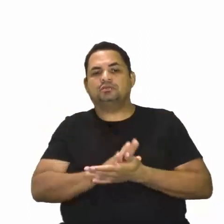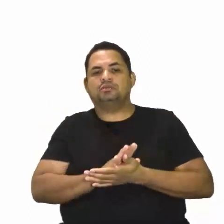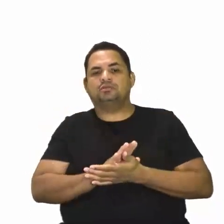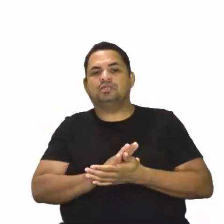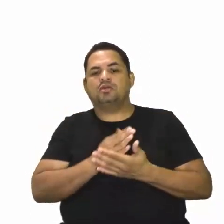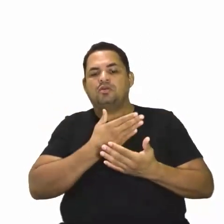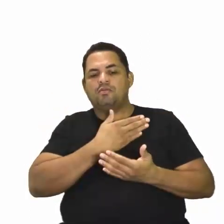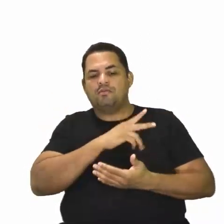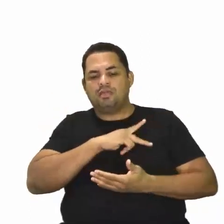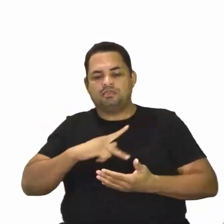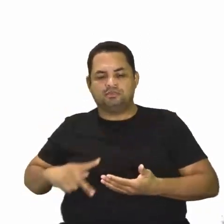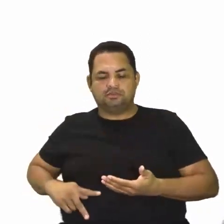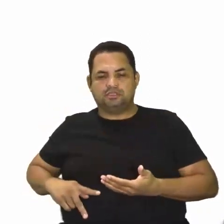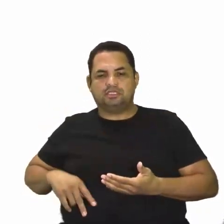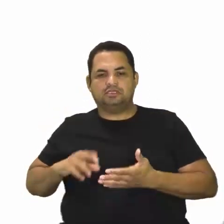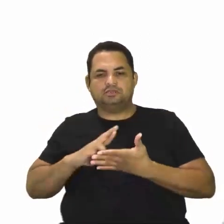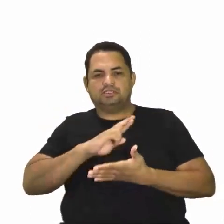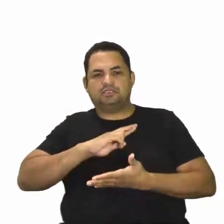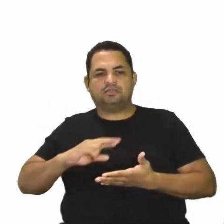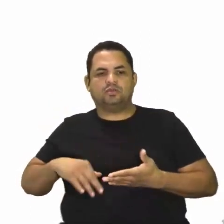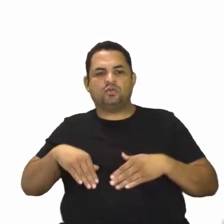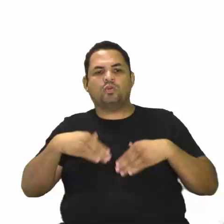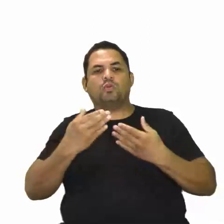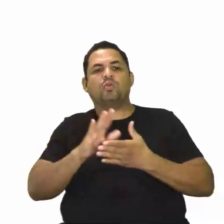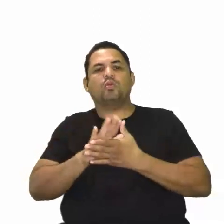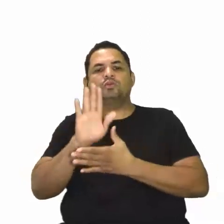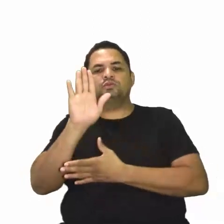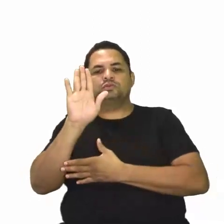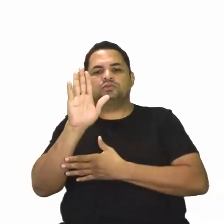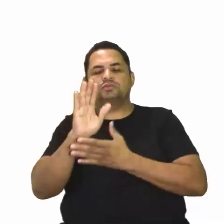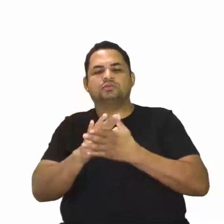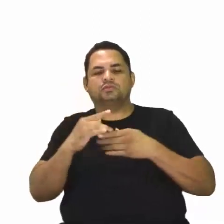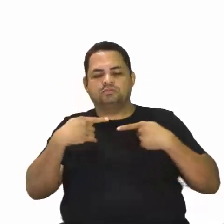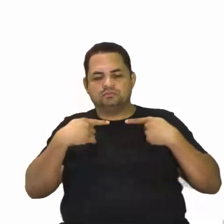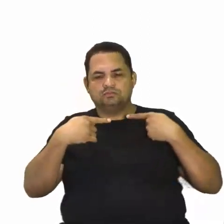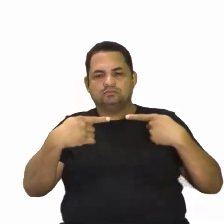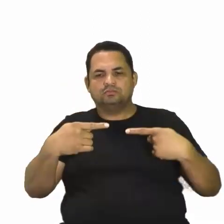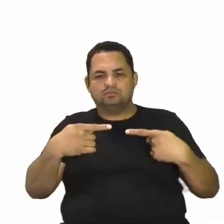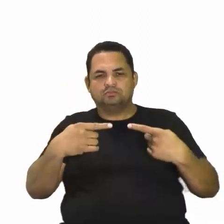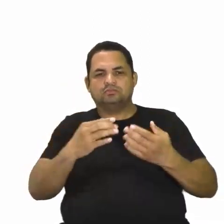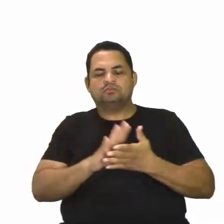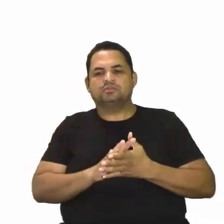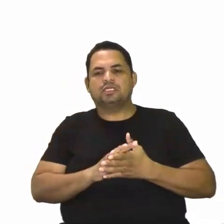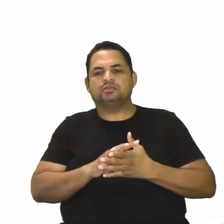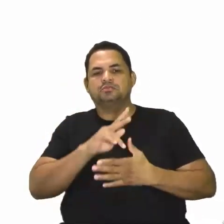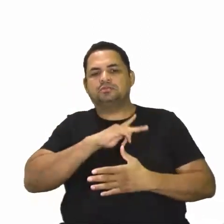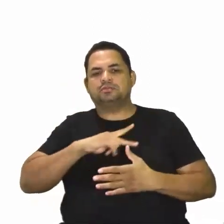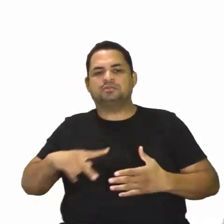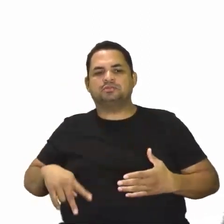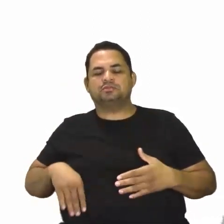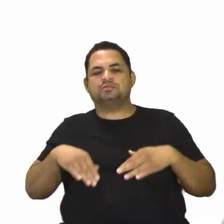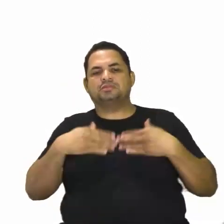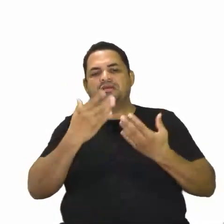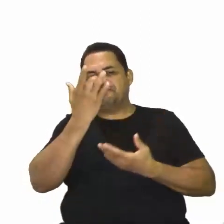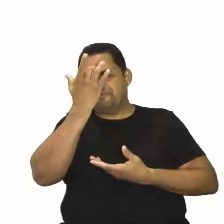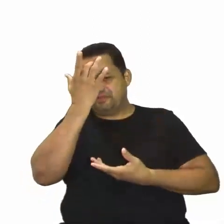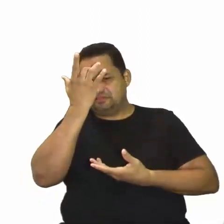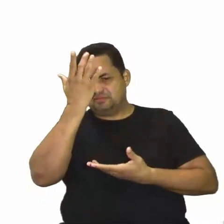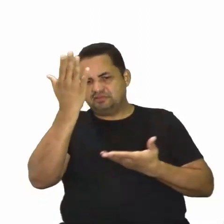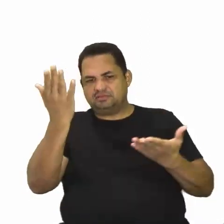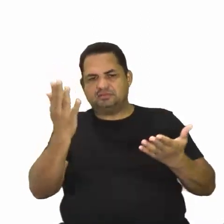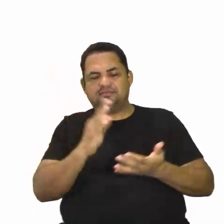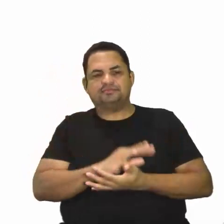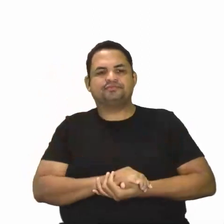República. Qual os 2 candidatos que disputaram a presidência no Colégio Eleitoral? Quem foi? Daí tá fácil,